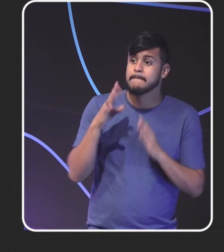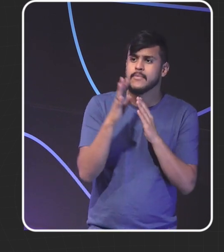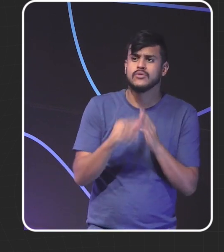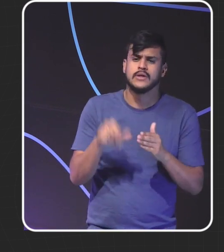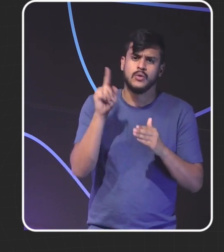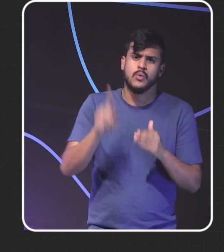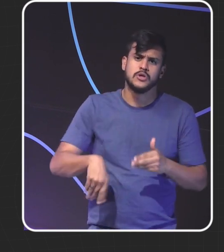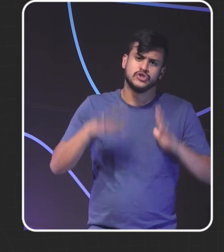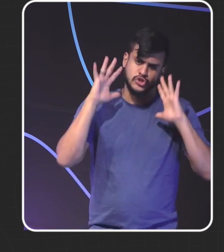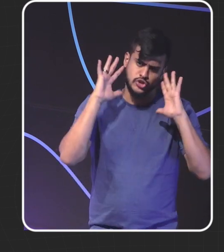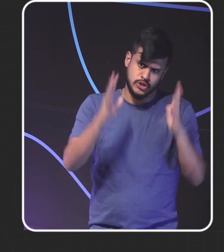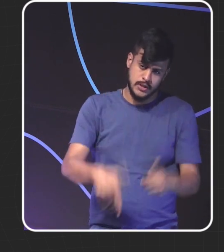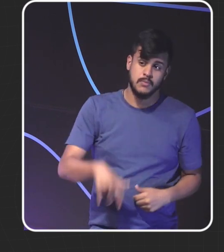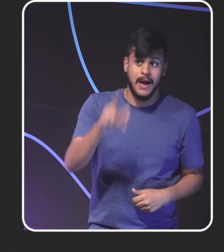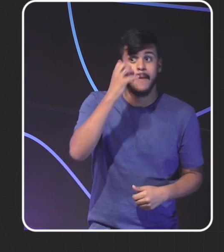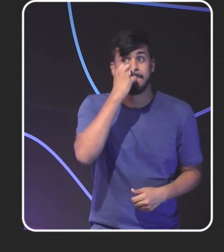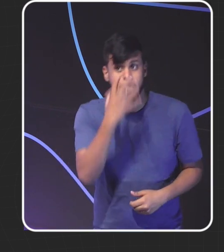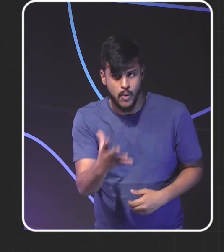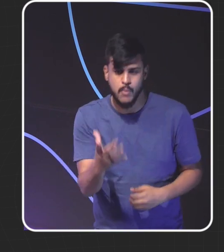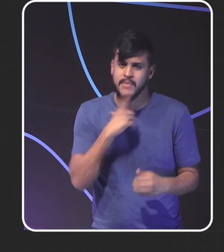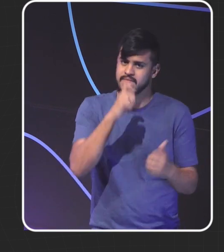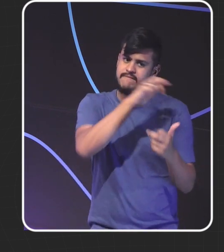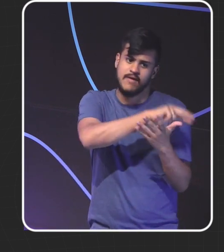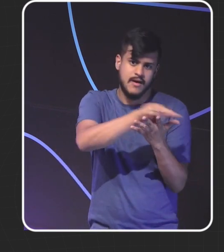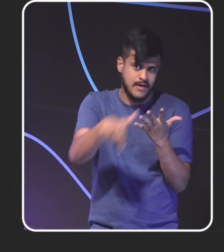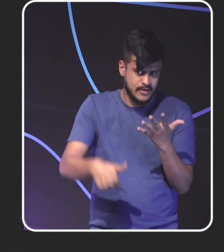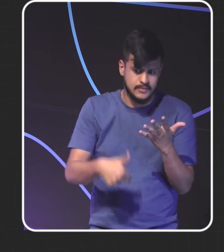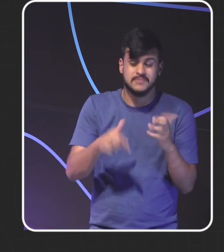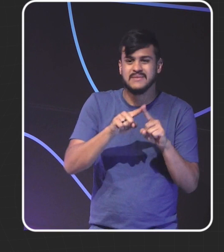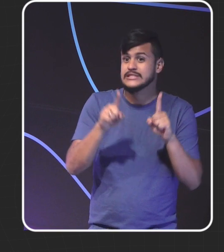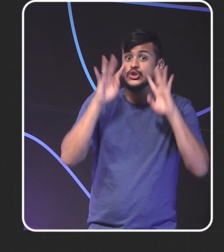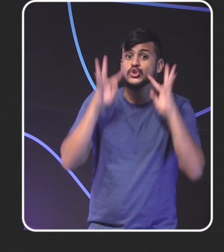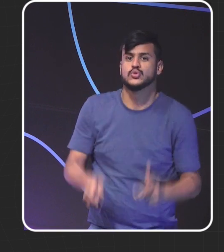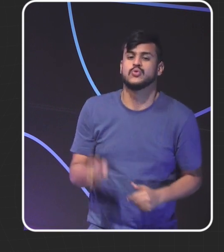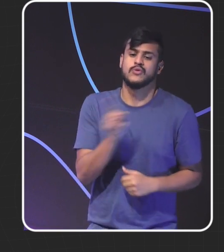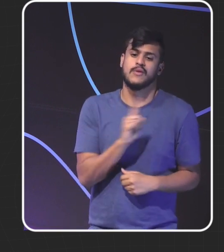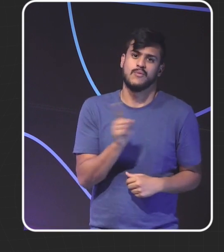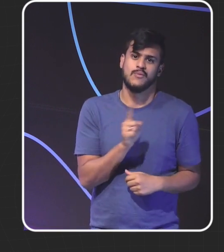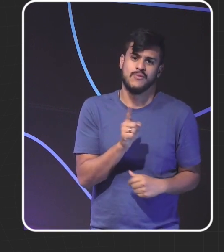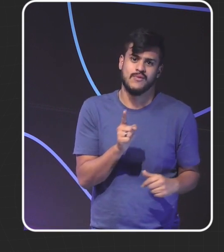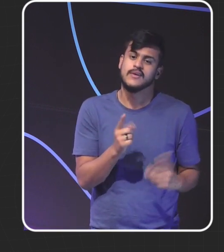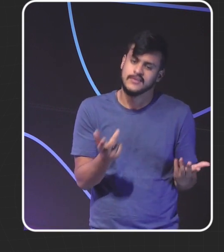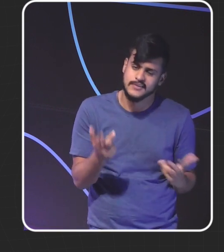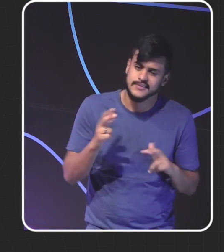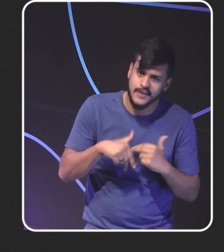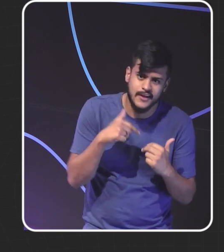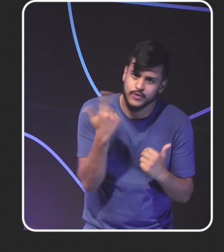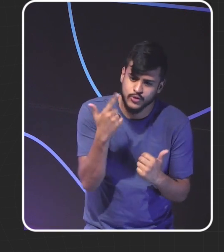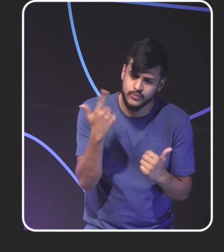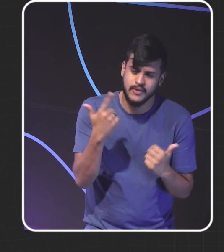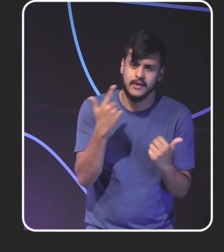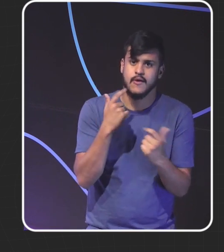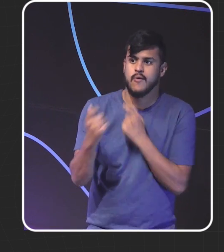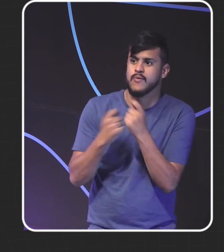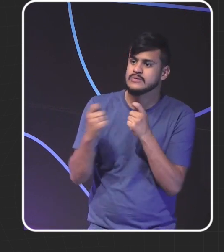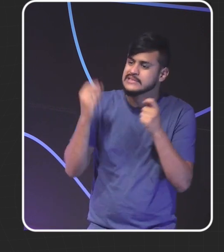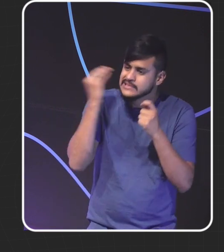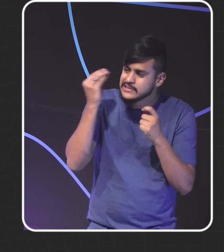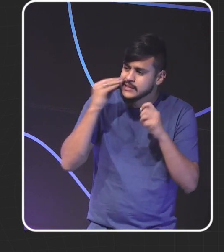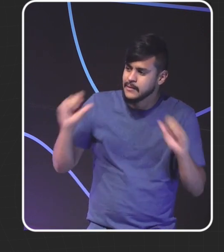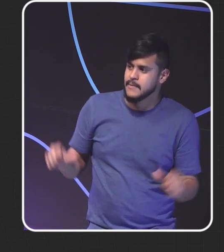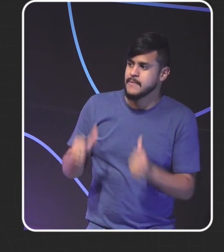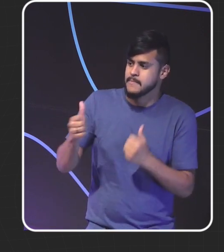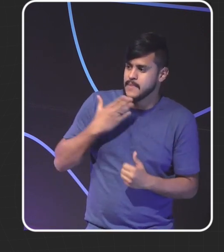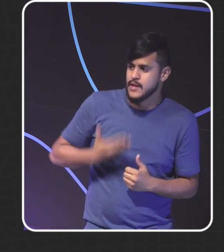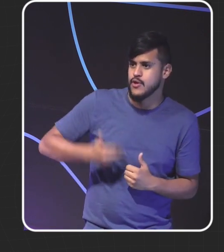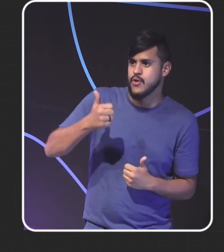Eles são bons para um monte de coisa, mas não para tudo, né? E aí a gente não tem controle para ficar melhorando ele, assim,